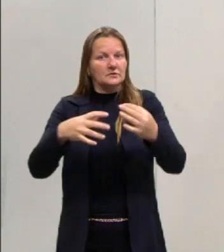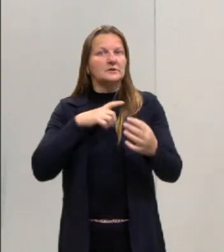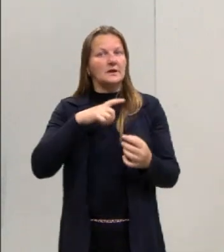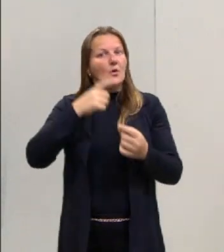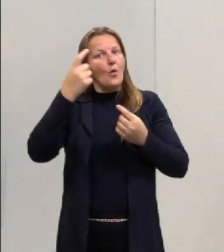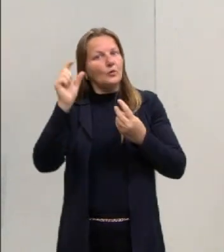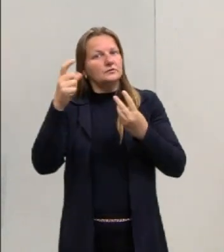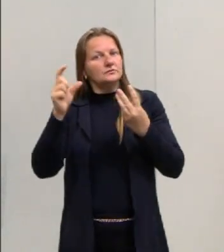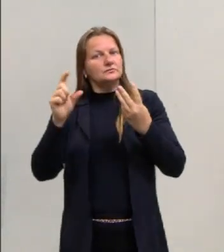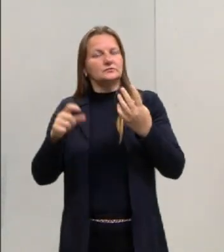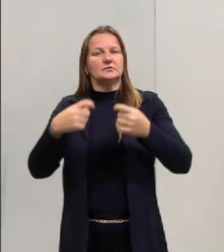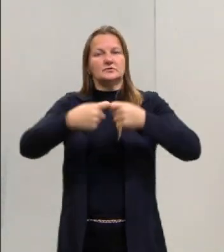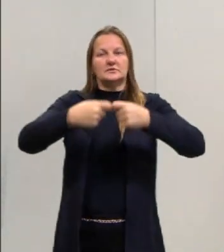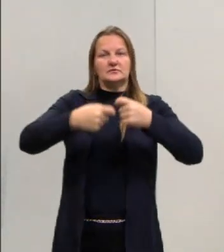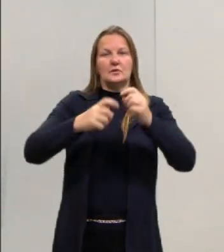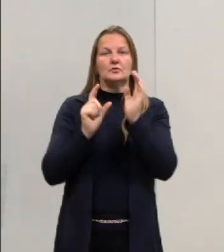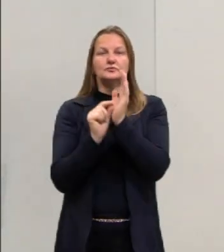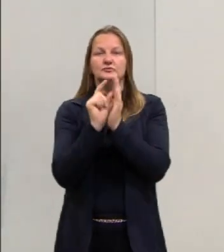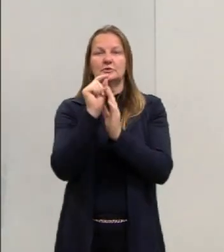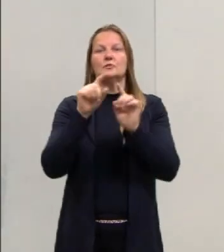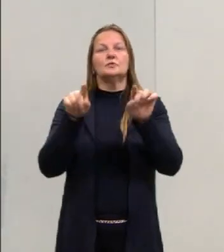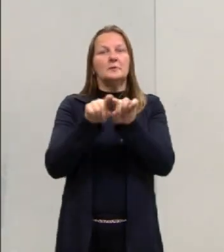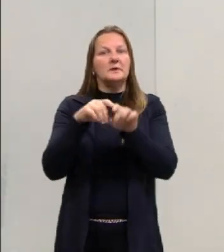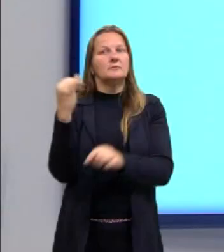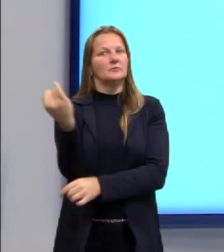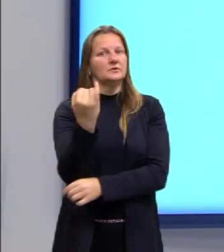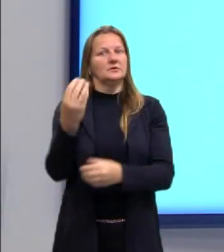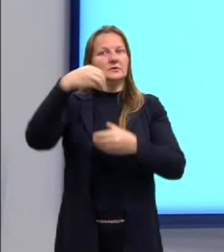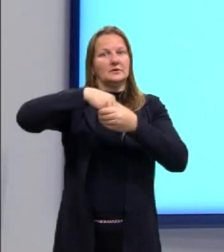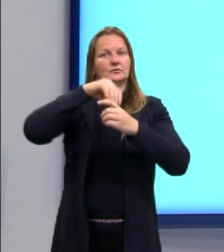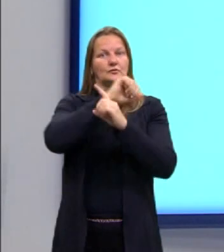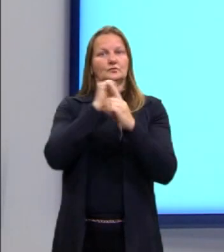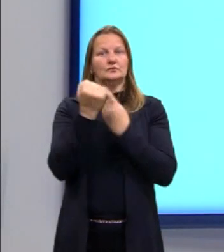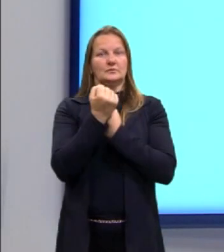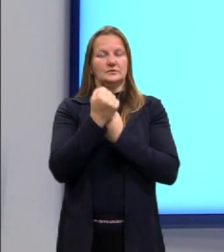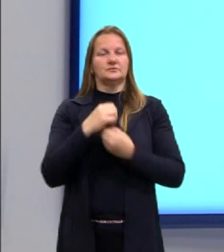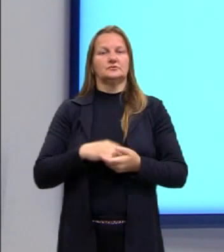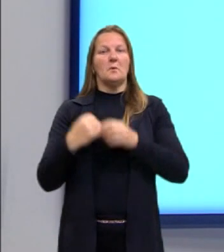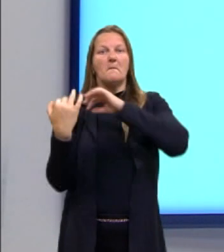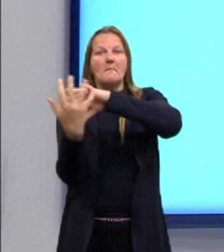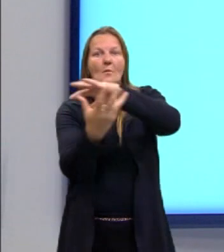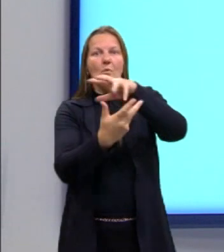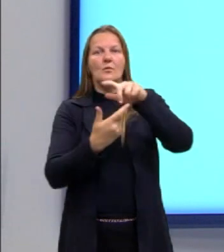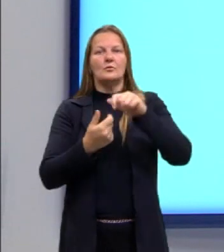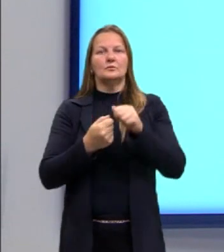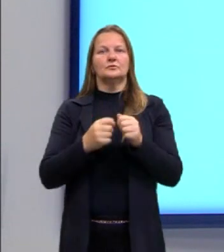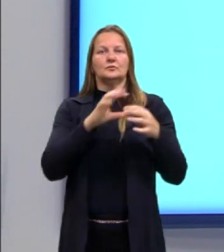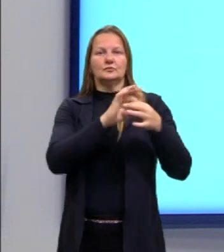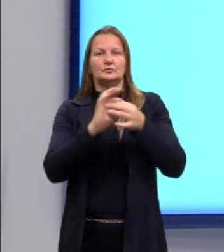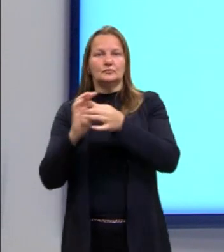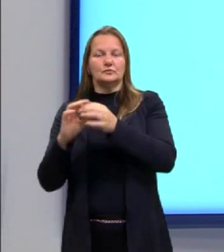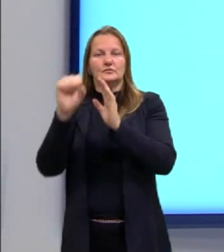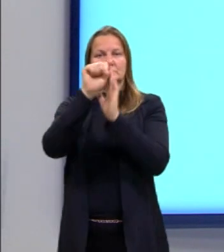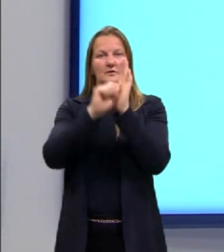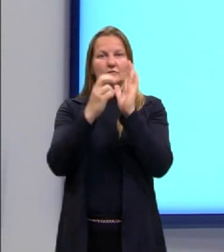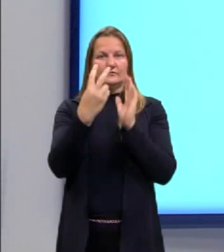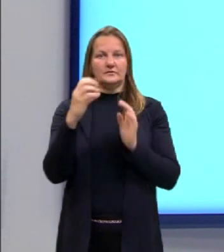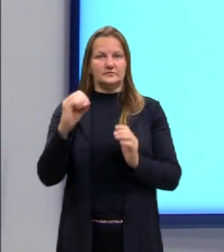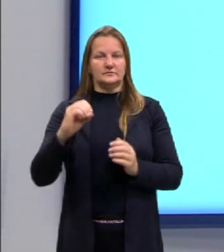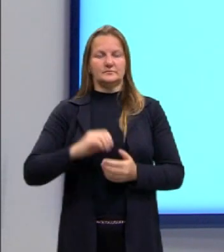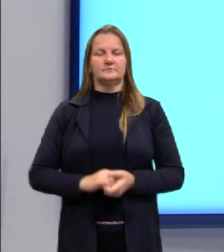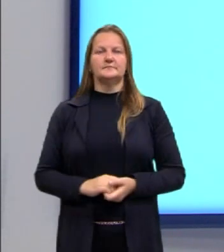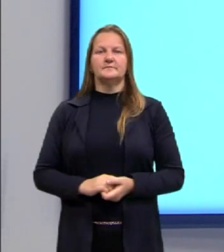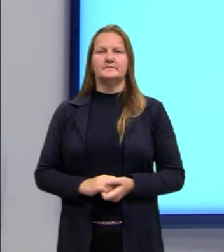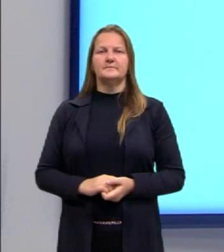a sexual e a digital também foram muito importantes e também mudaram muito aí o curso do século 20